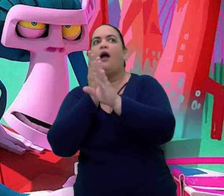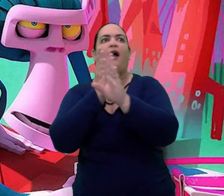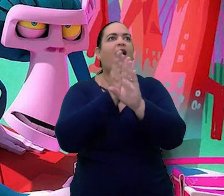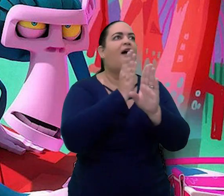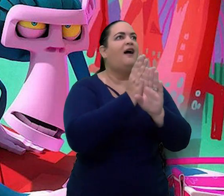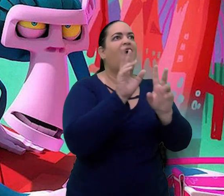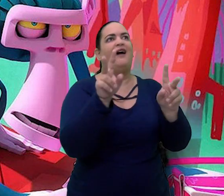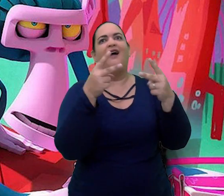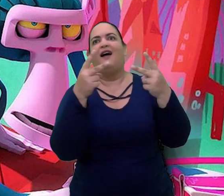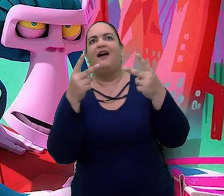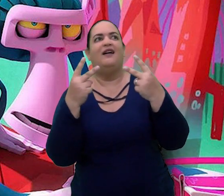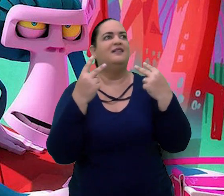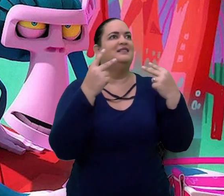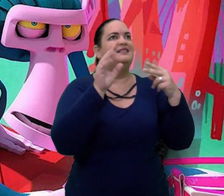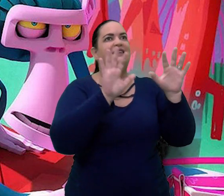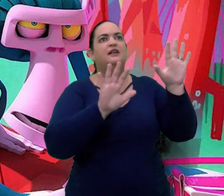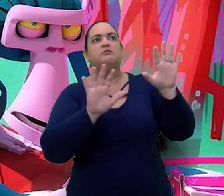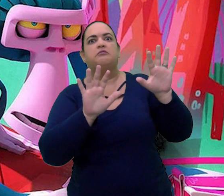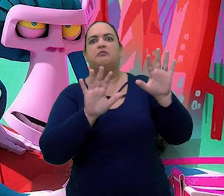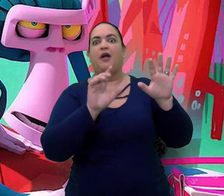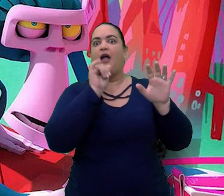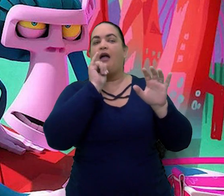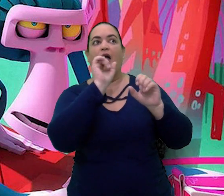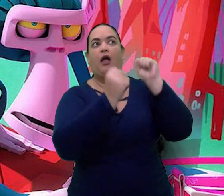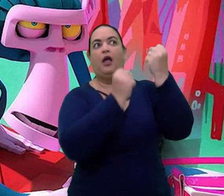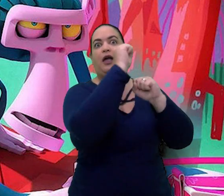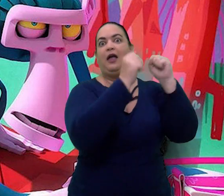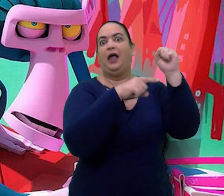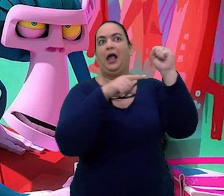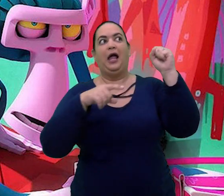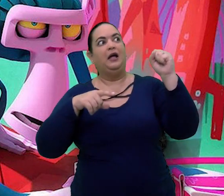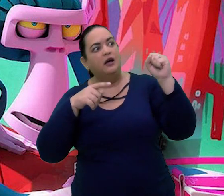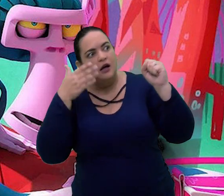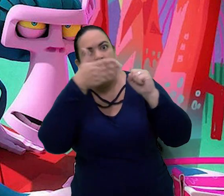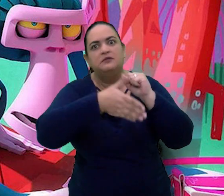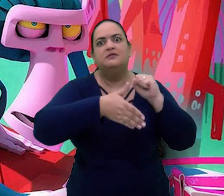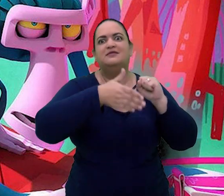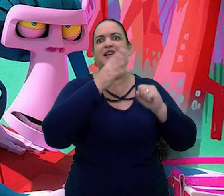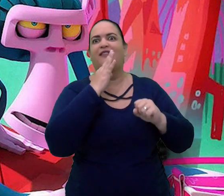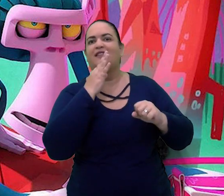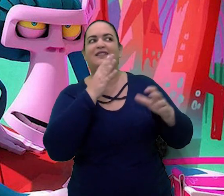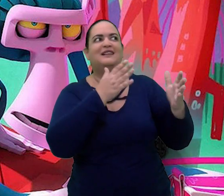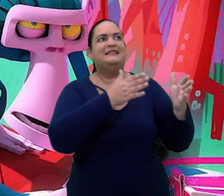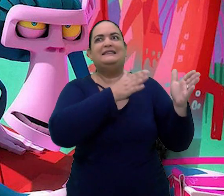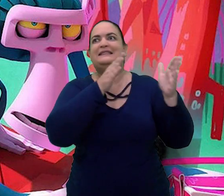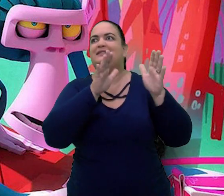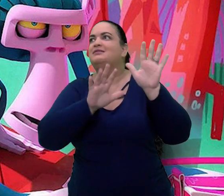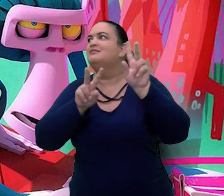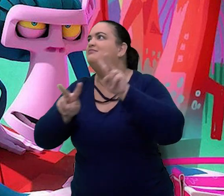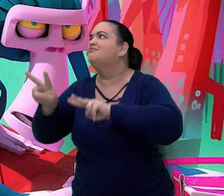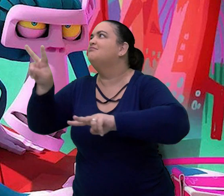ele começa a usufruir da indústria, do sucesso, do glamour, né? Então ele vai fazendo parte do